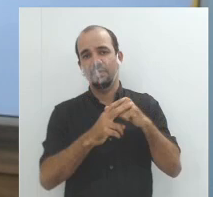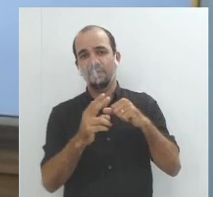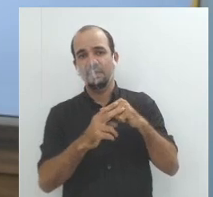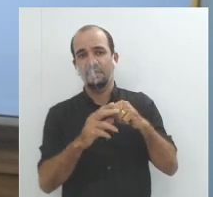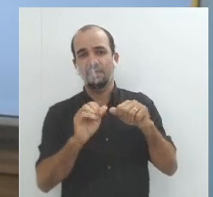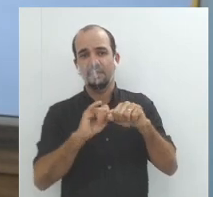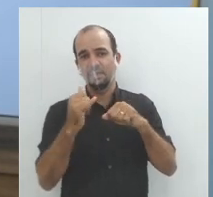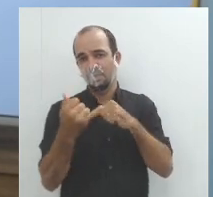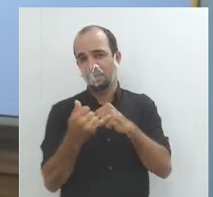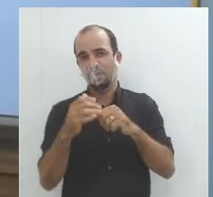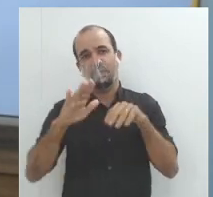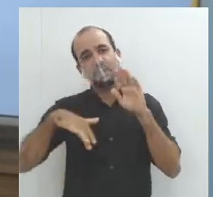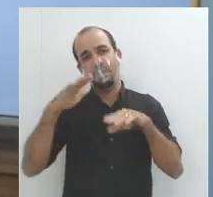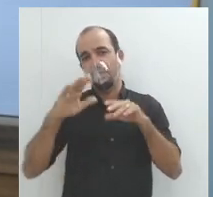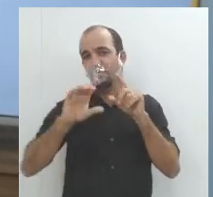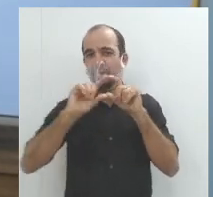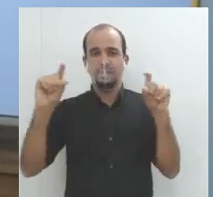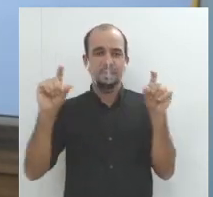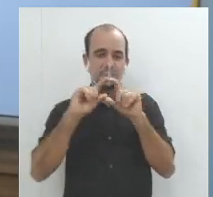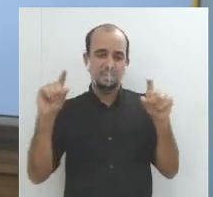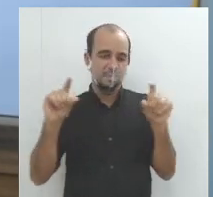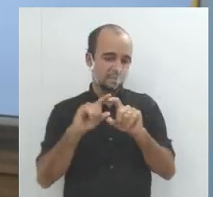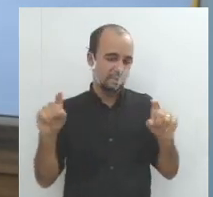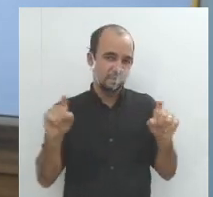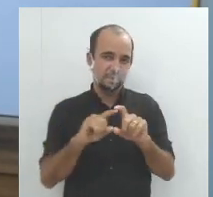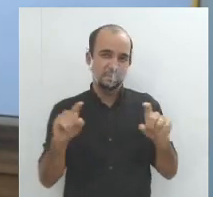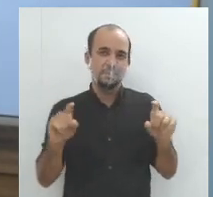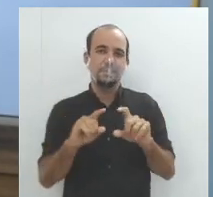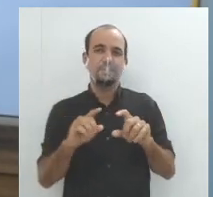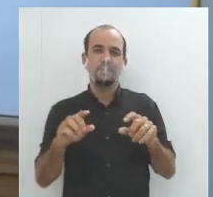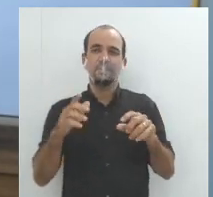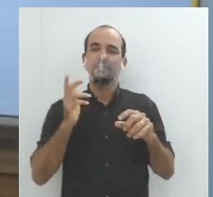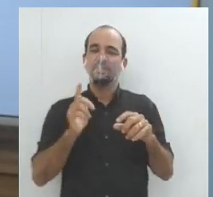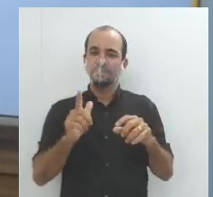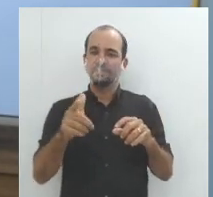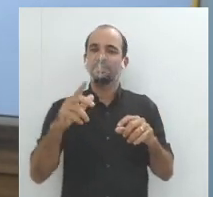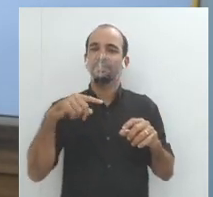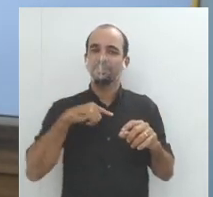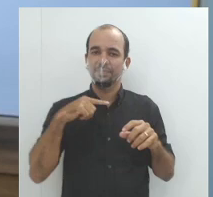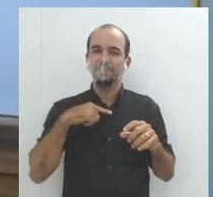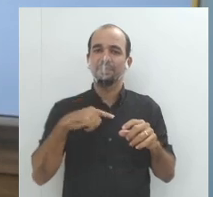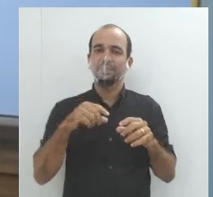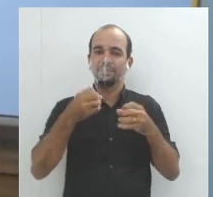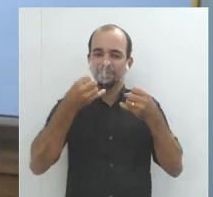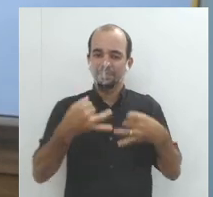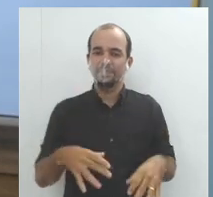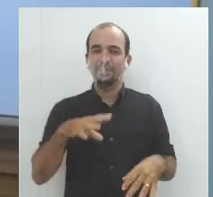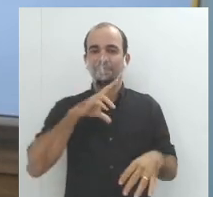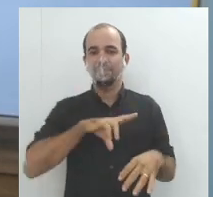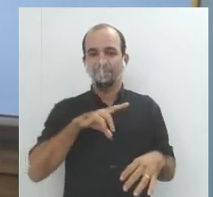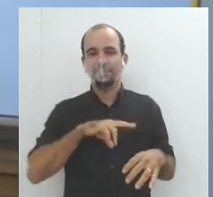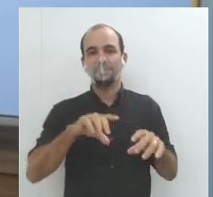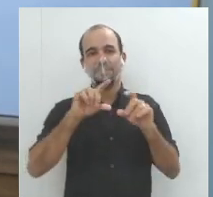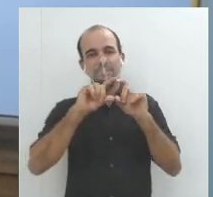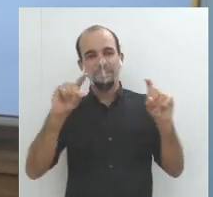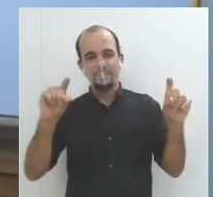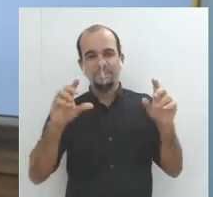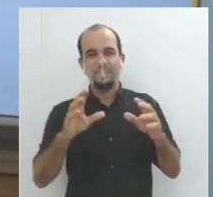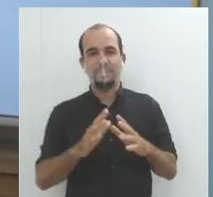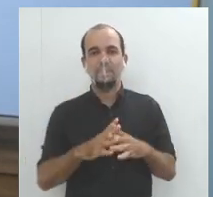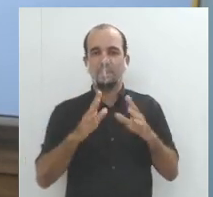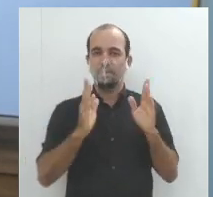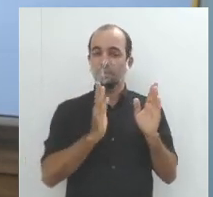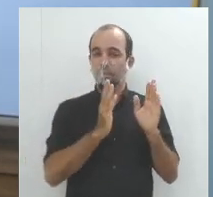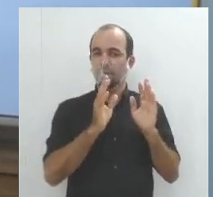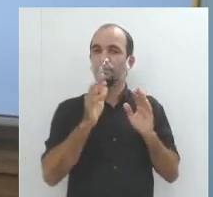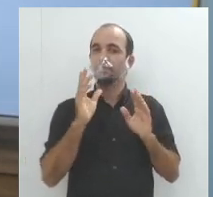do livro, vai ainda trazer essa informação adicional de que ele circunstancializa uma oração inteira. Mas vamos por partes,